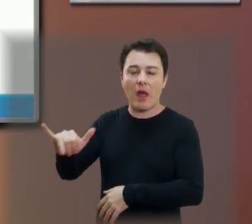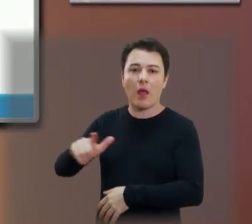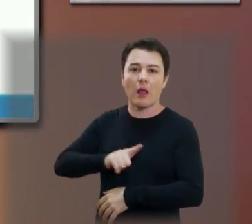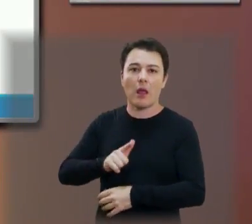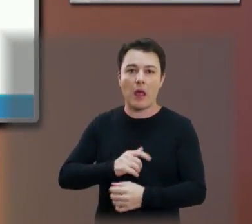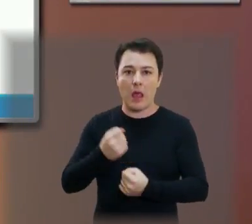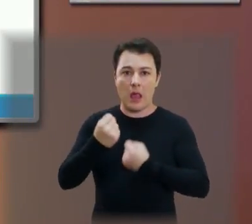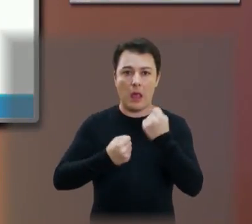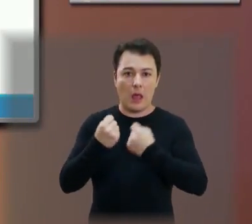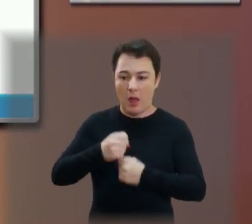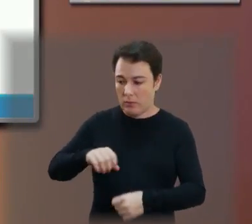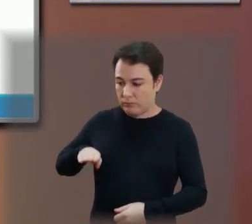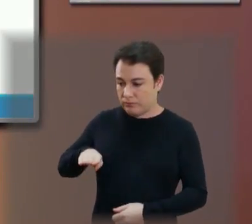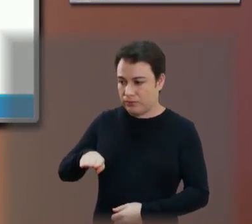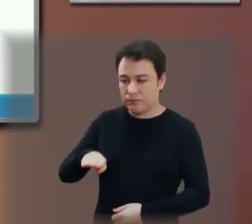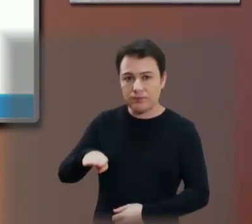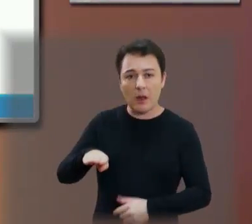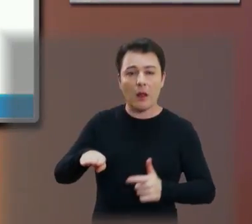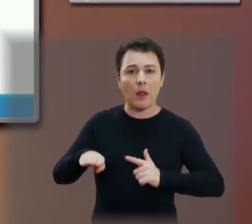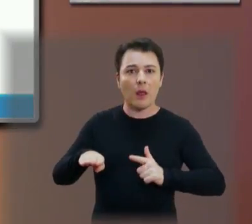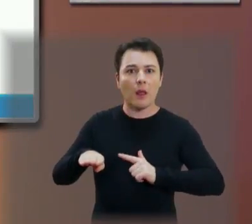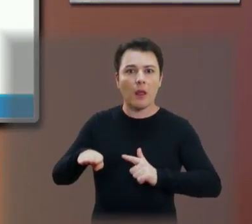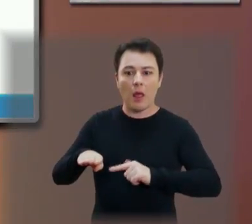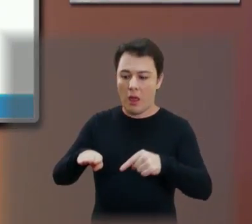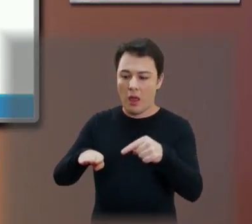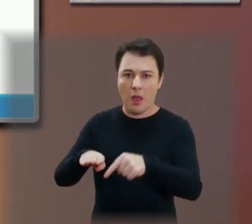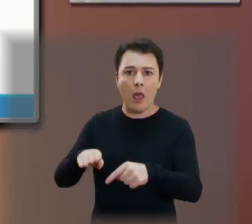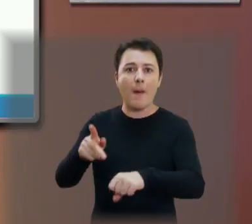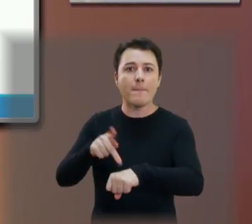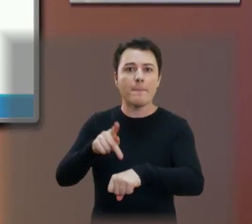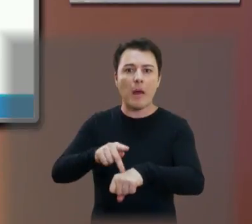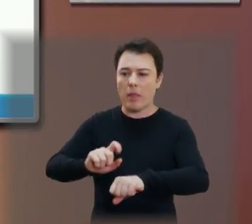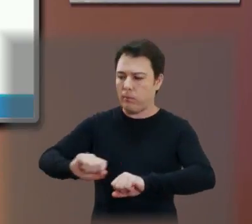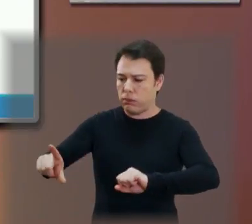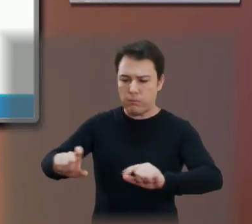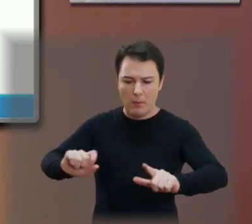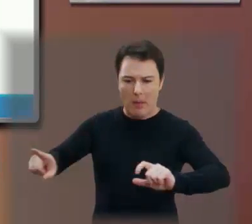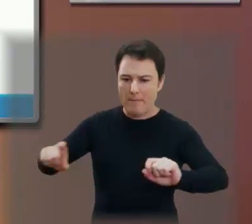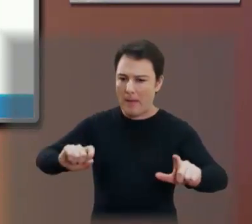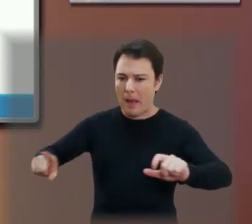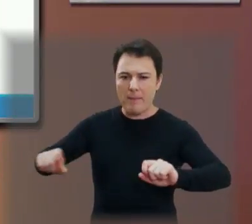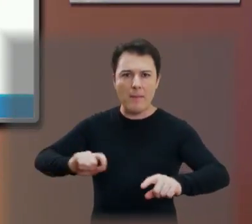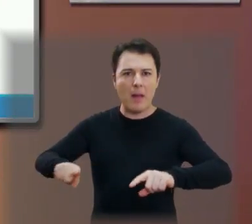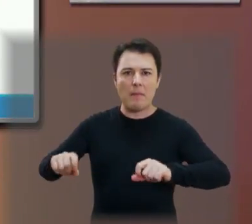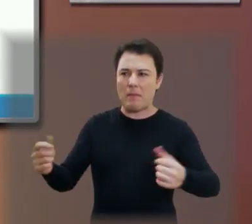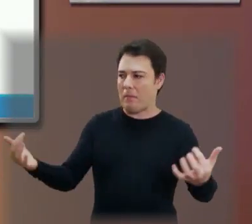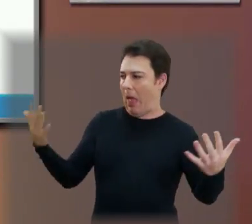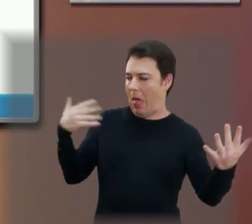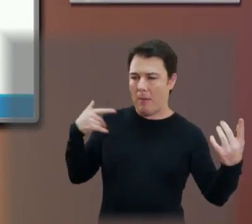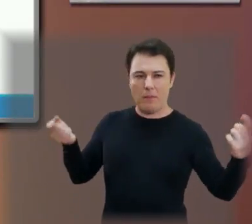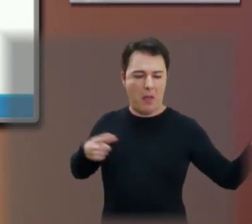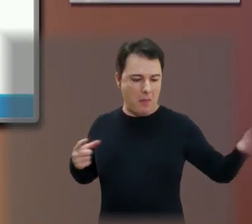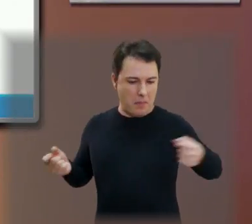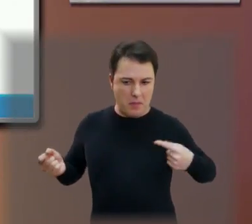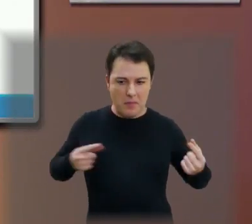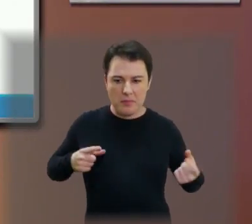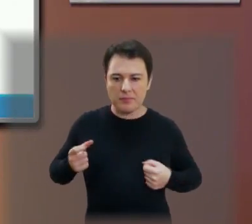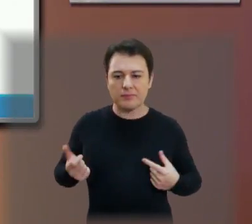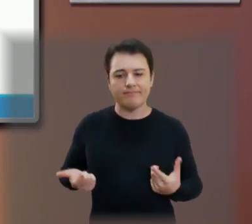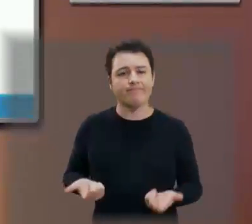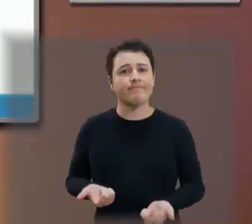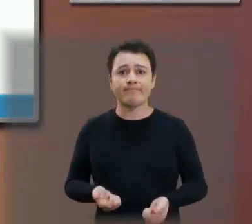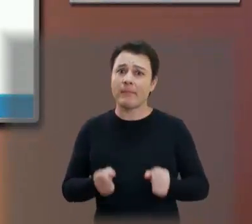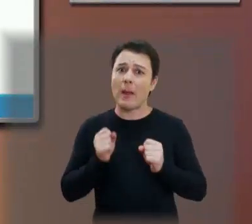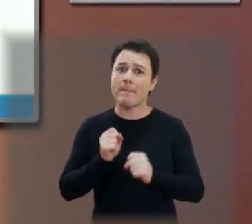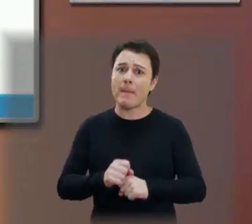os carros andando, que seja, vai voando pedra no portão, na perna do pessoal aí. Então, além de tudo, pode